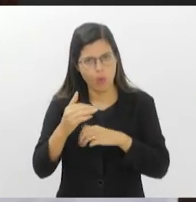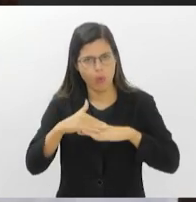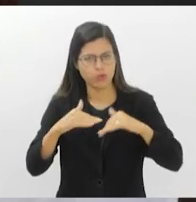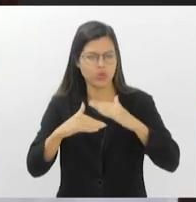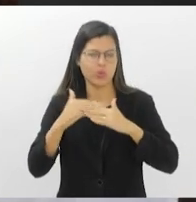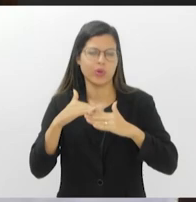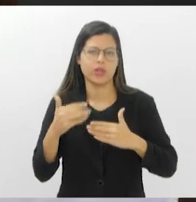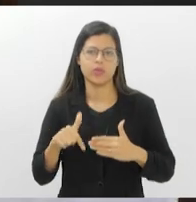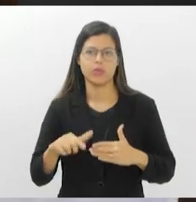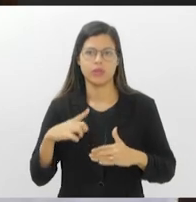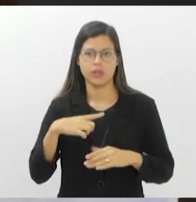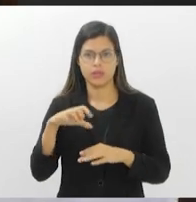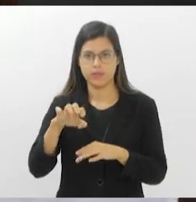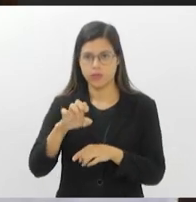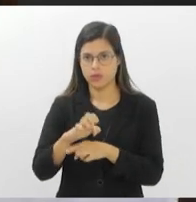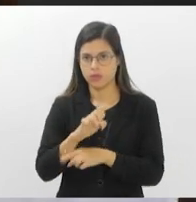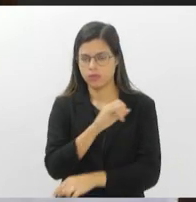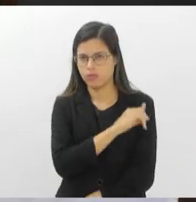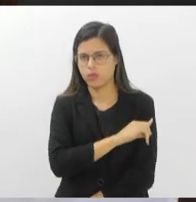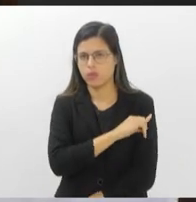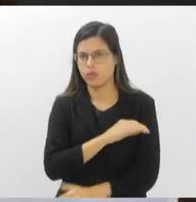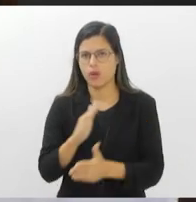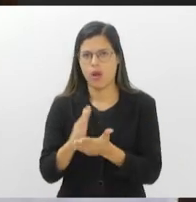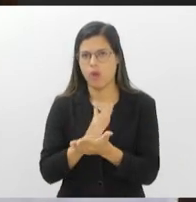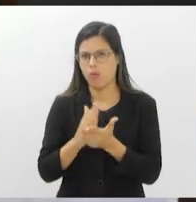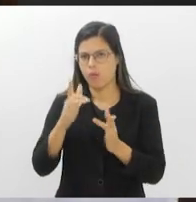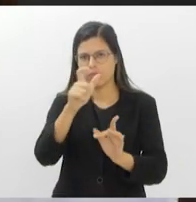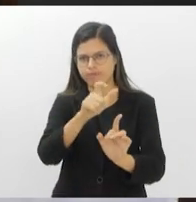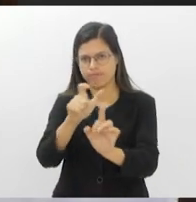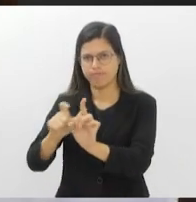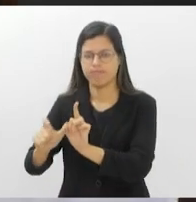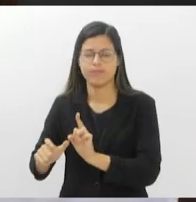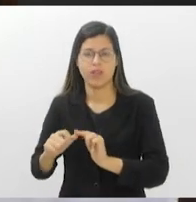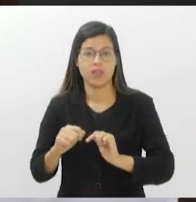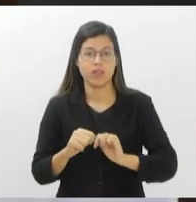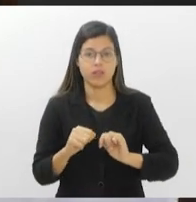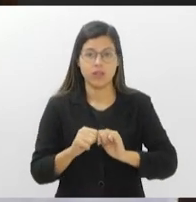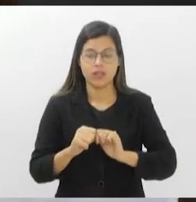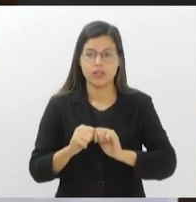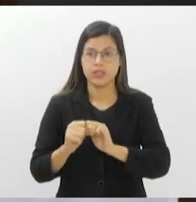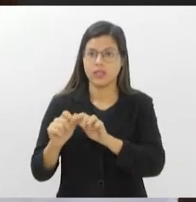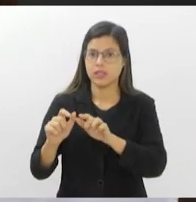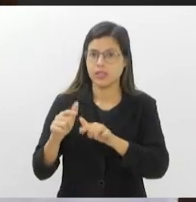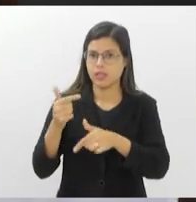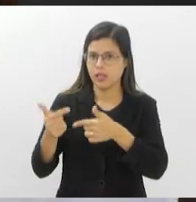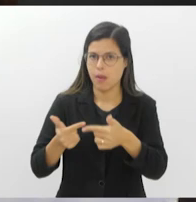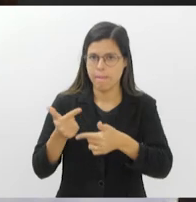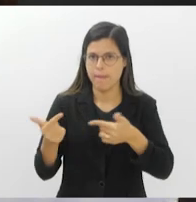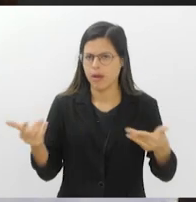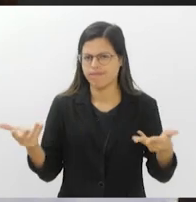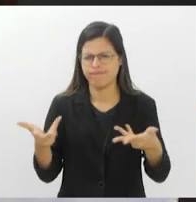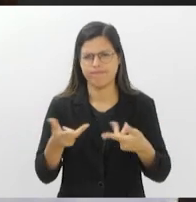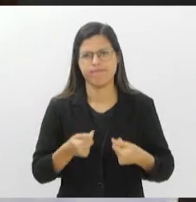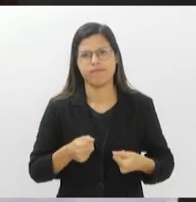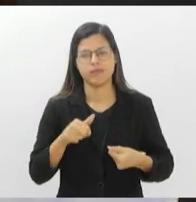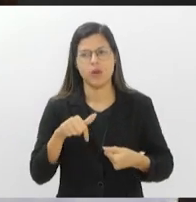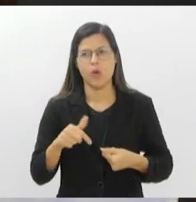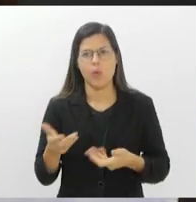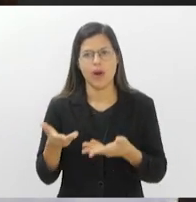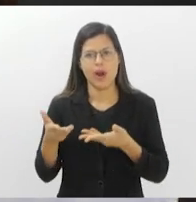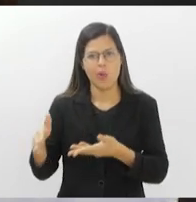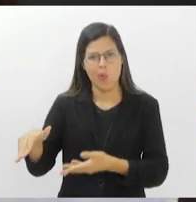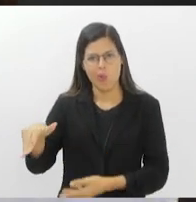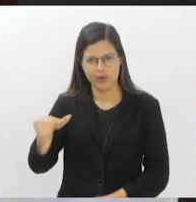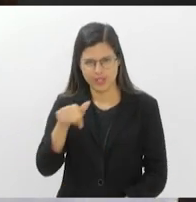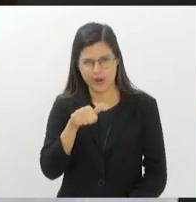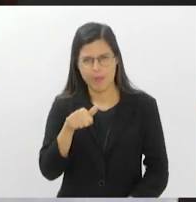Rio de Janeiro alguns atores que fazem esse trabalho de uma forma brilhante. E agora eu quero chamar alguns